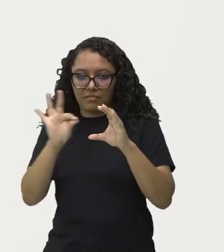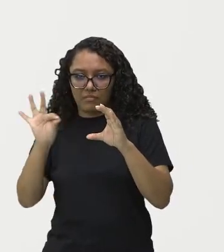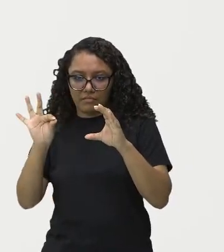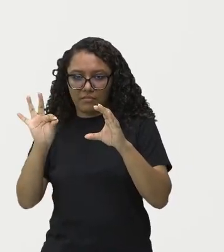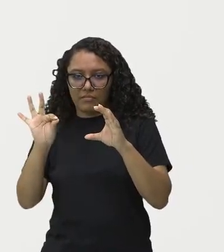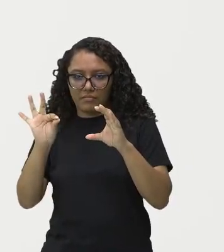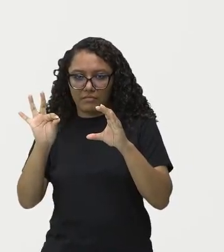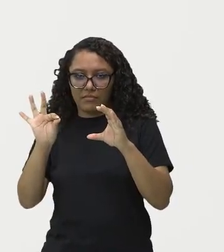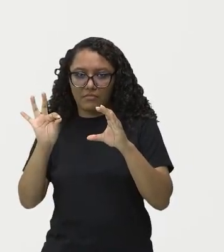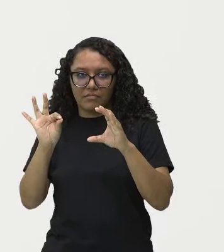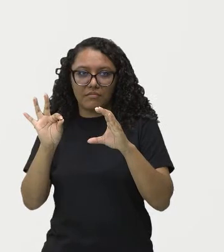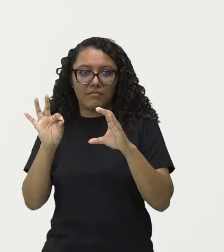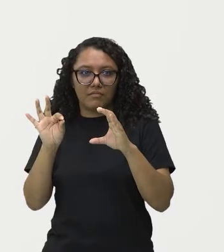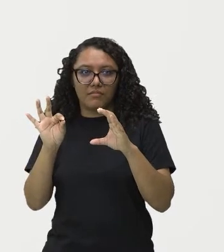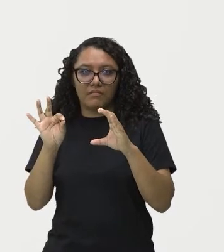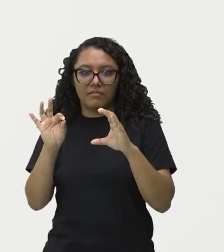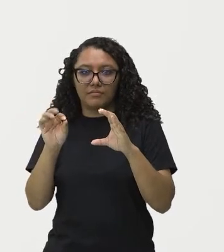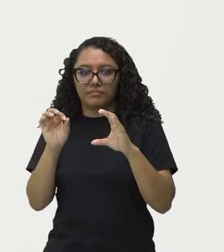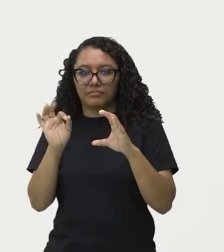temos, ó,